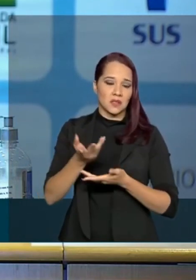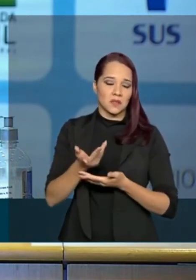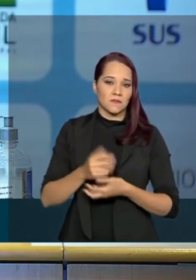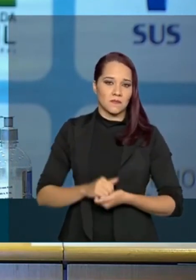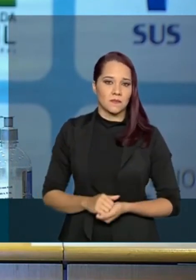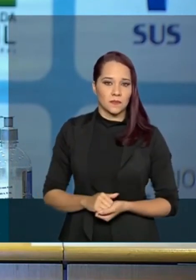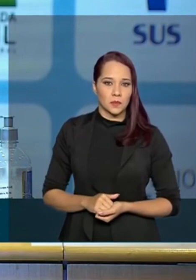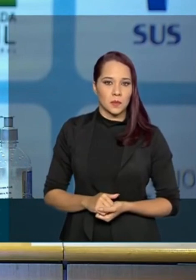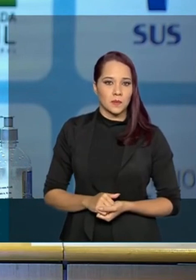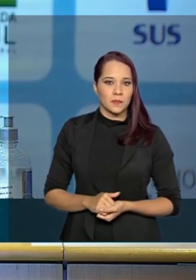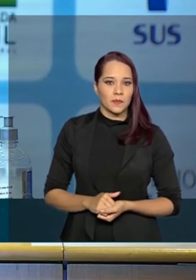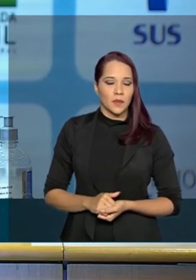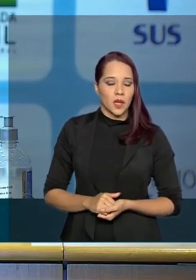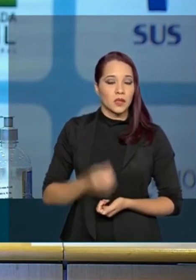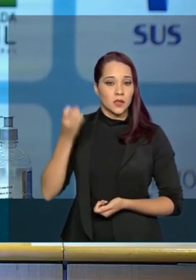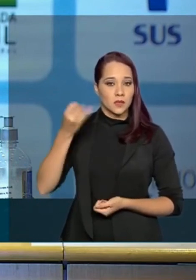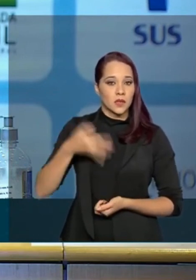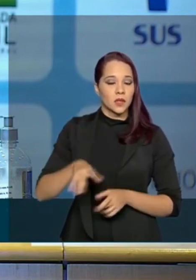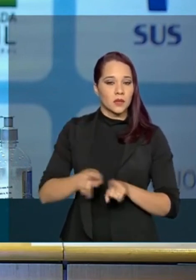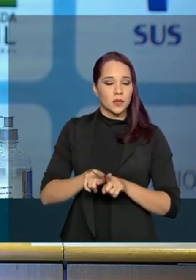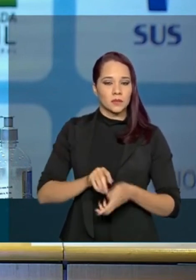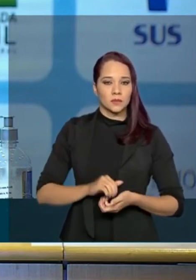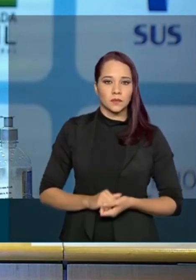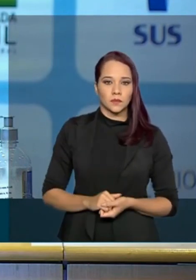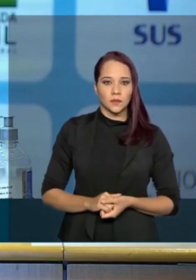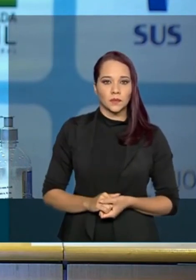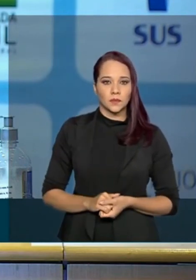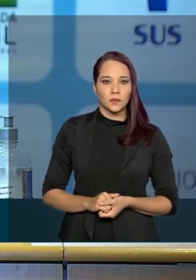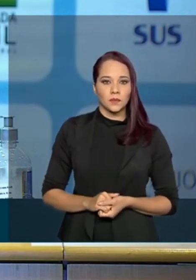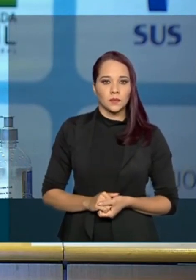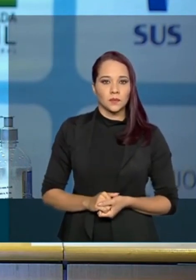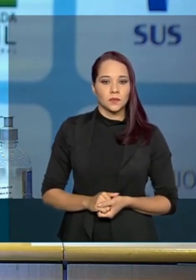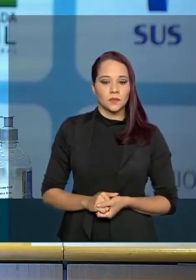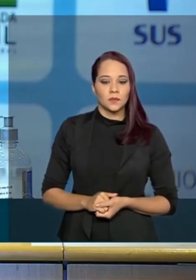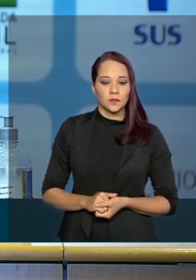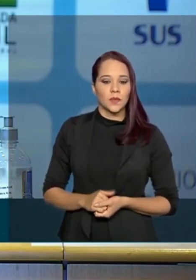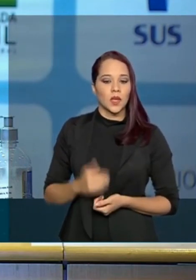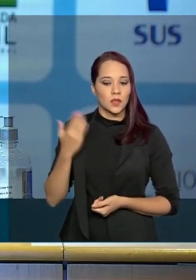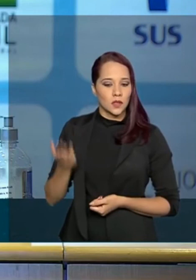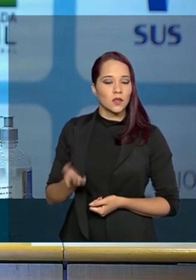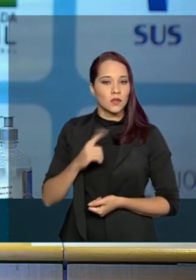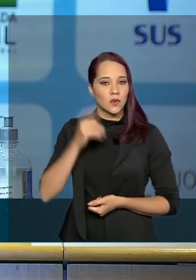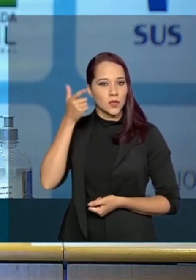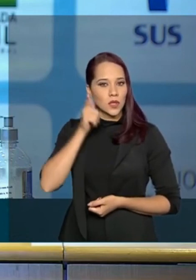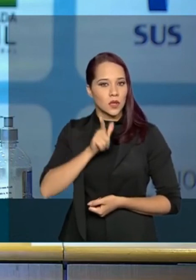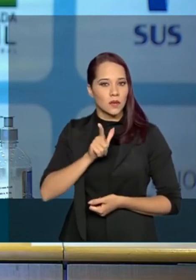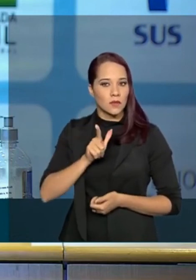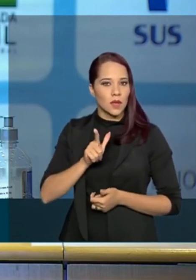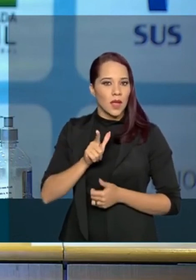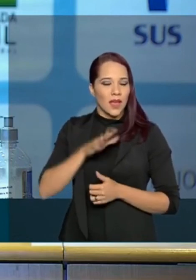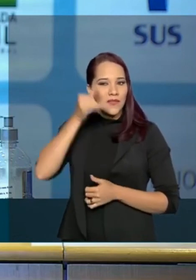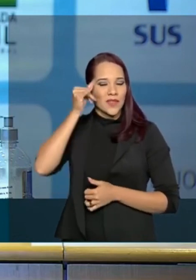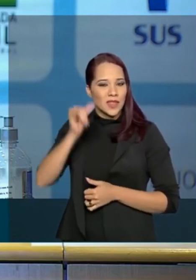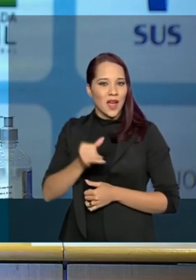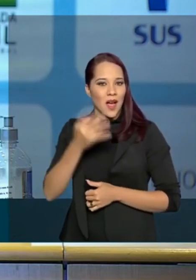meios. Nós destacamos também que dessa forma nós conseguiríamos conter a quarta